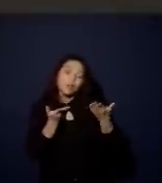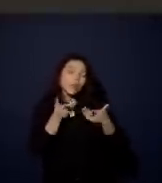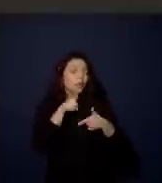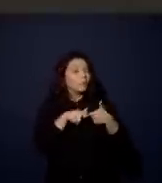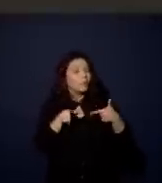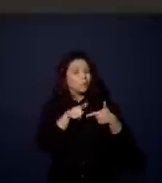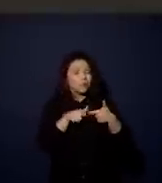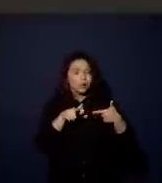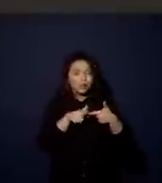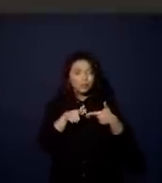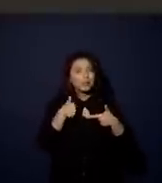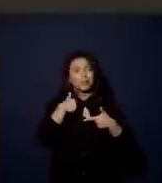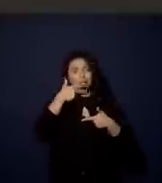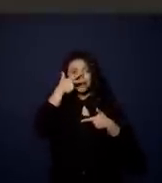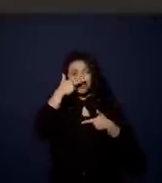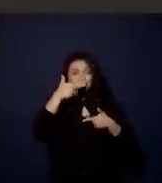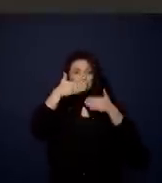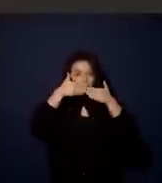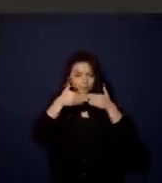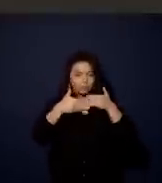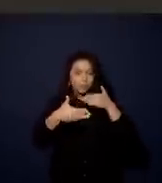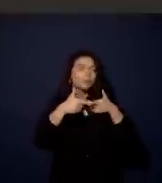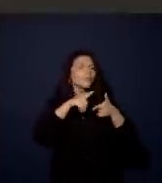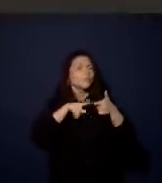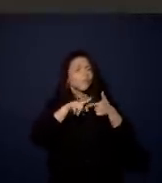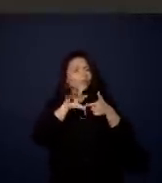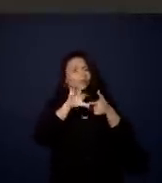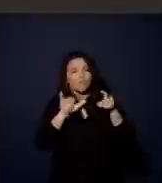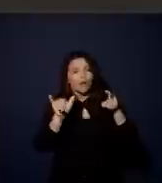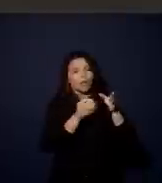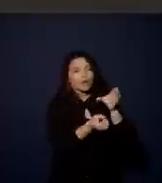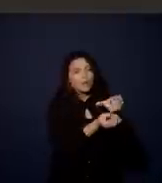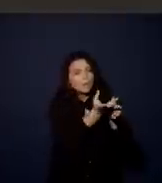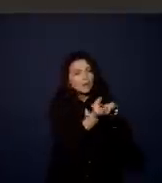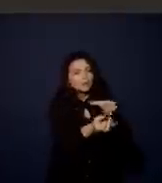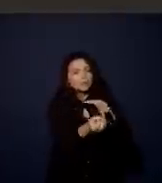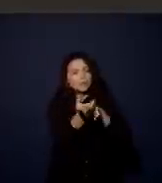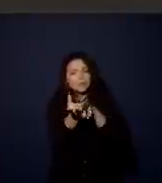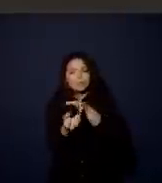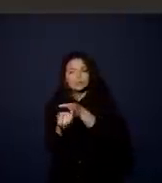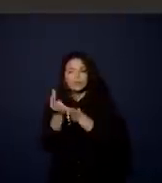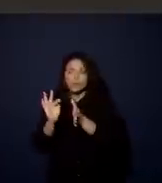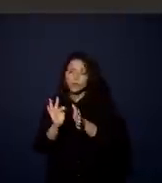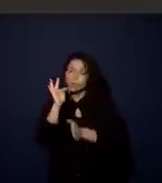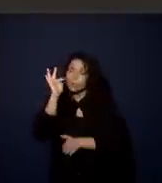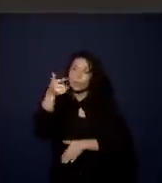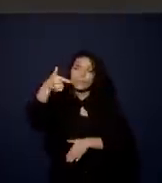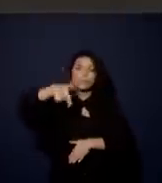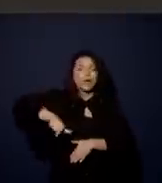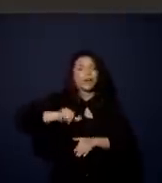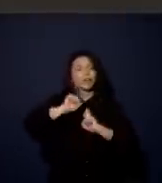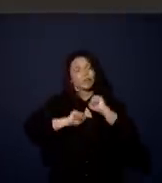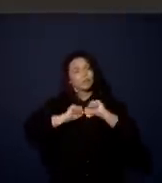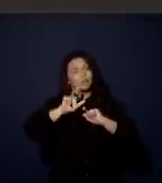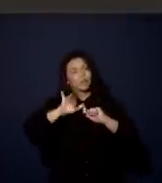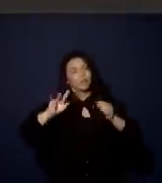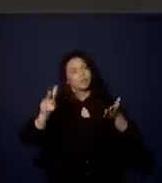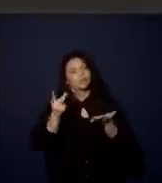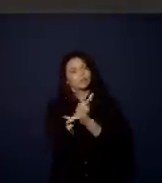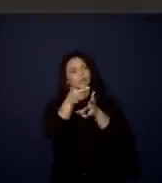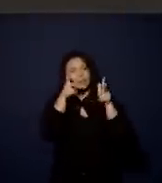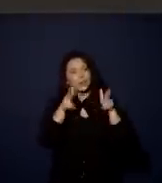esse problema ainda vai aparecer né mais ainda lá na frente então assim tem uma questão